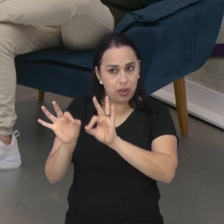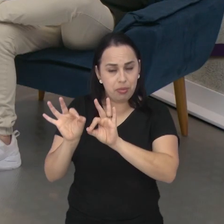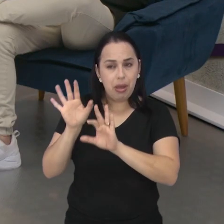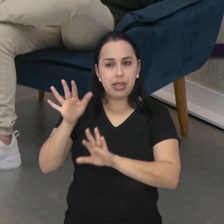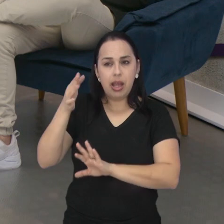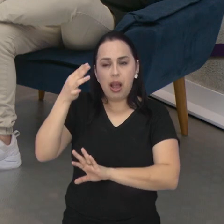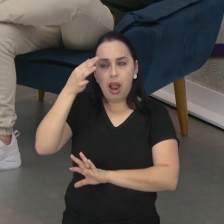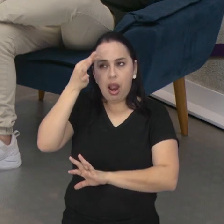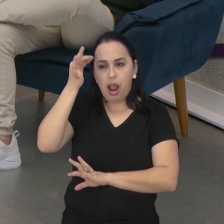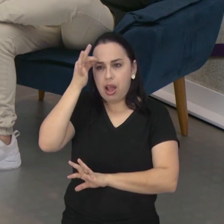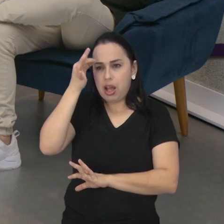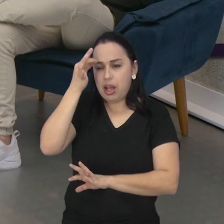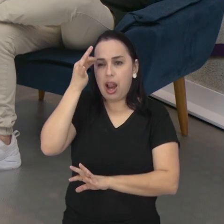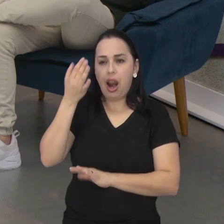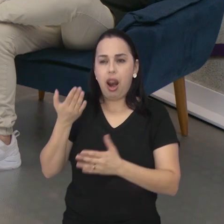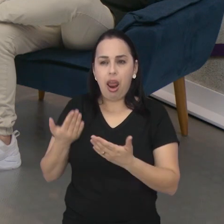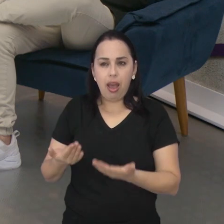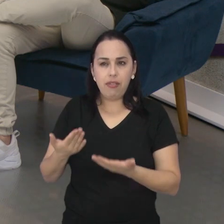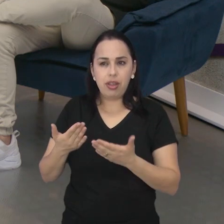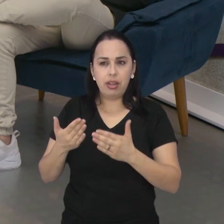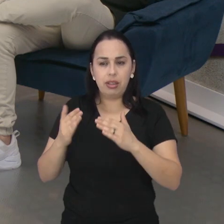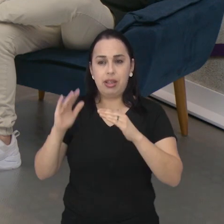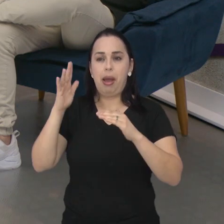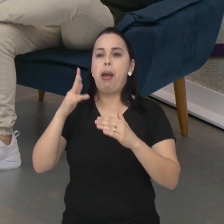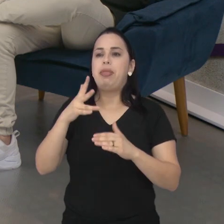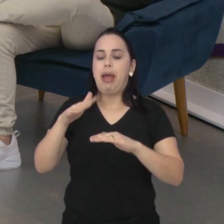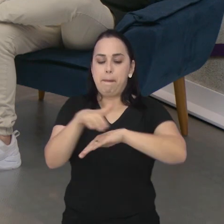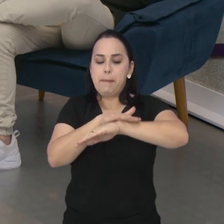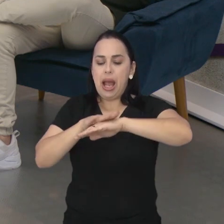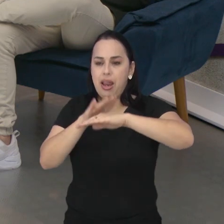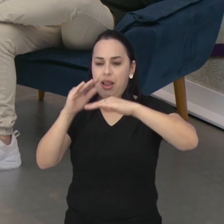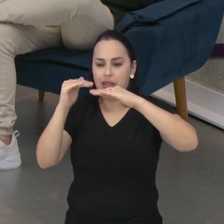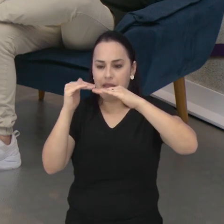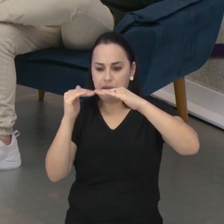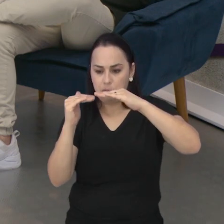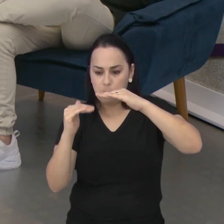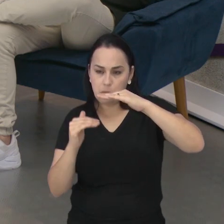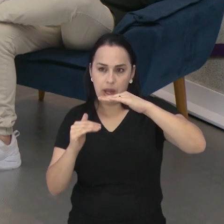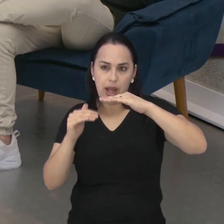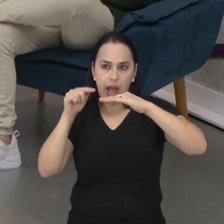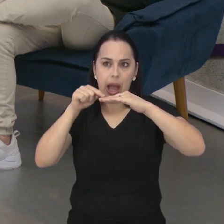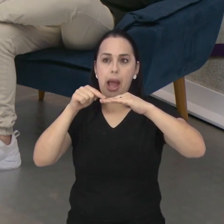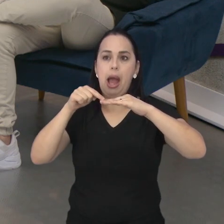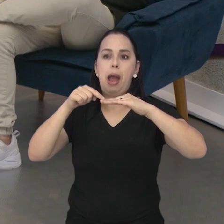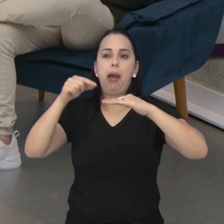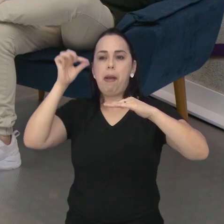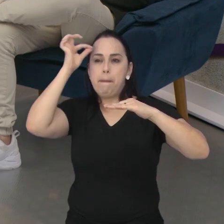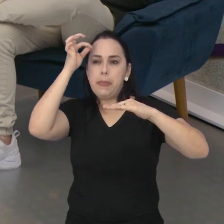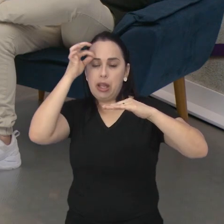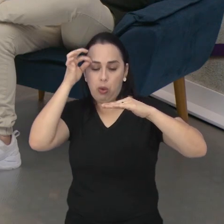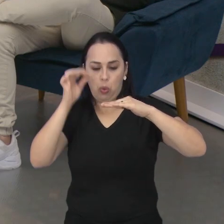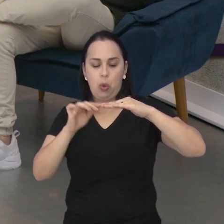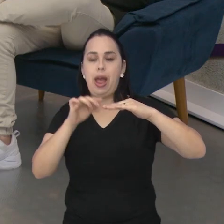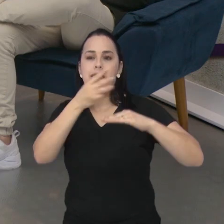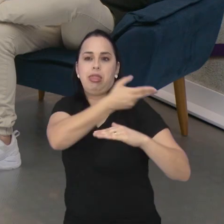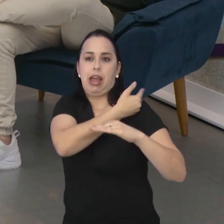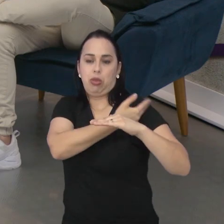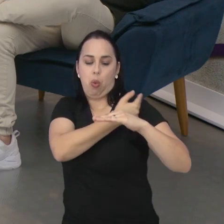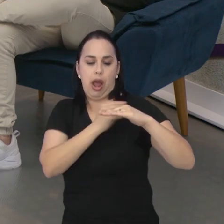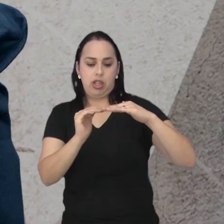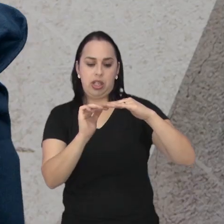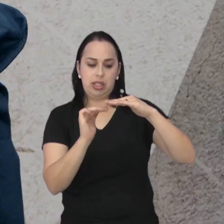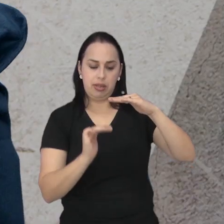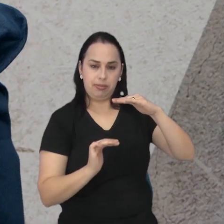superficiais, mas tem várias camadas e você só pode naquela, é isso? Isso. Então, é o que